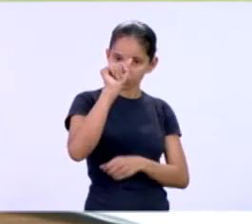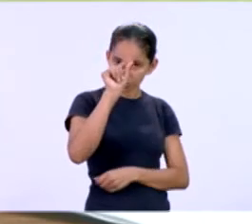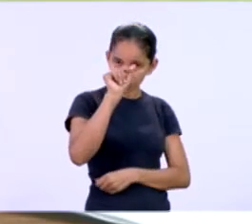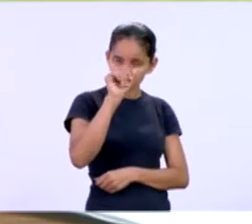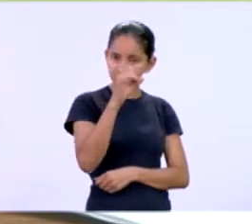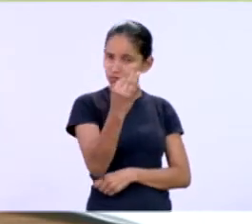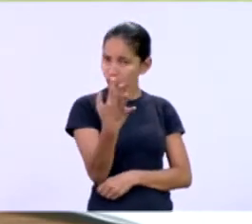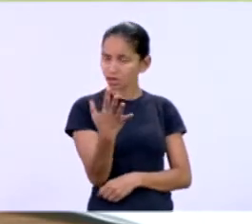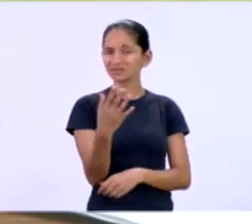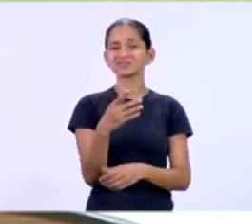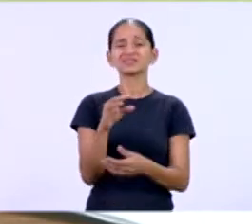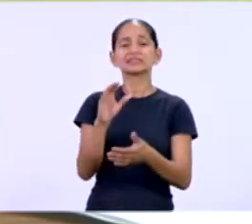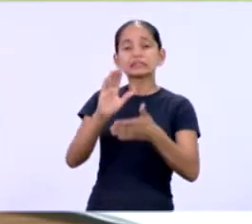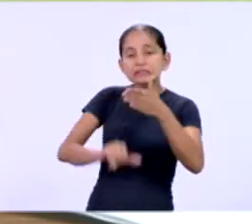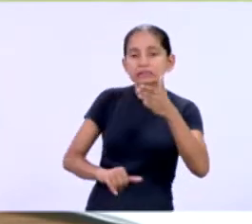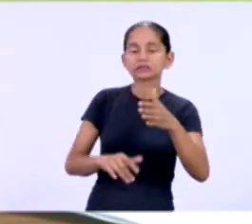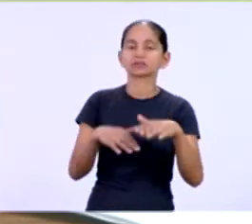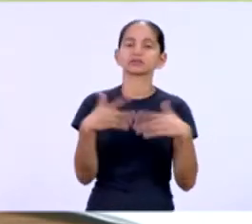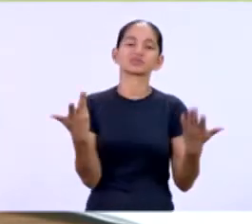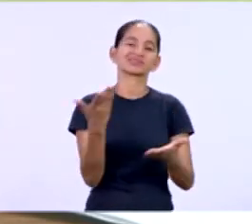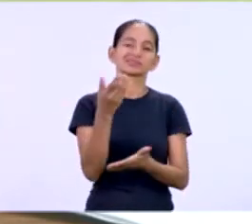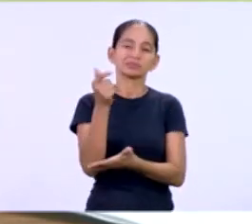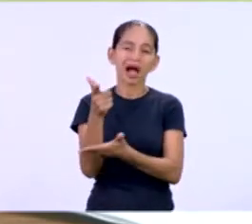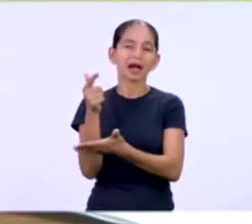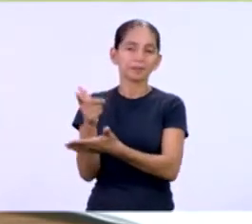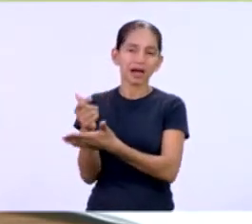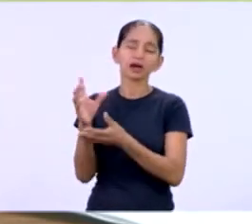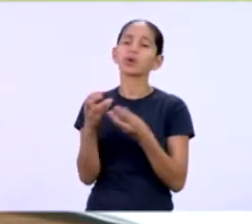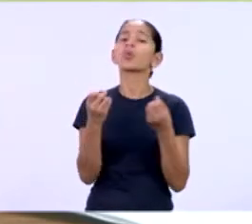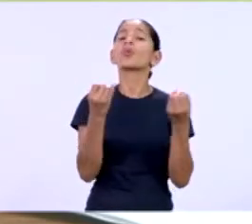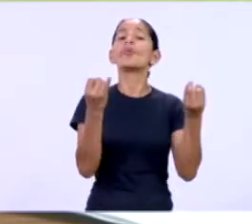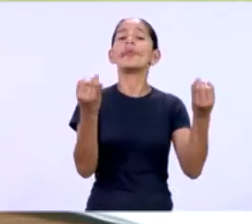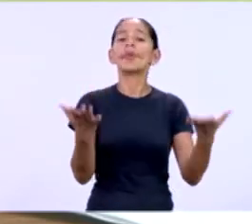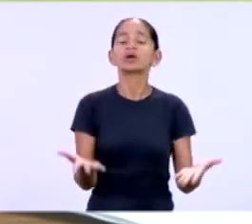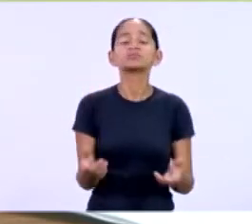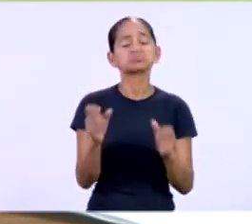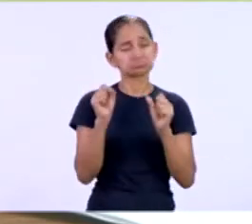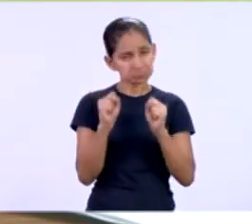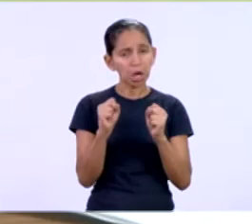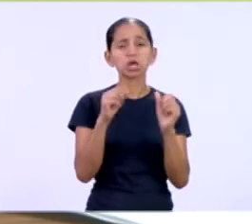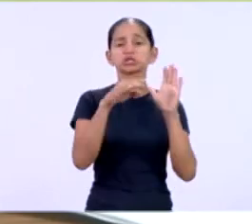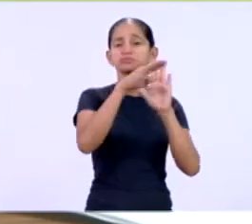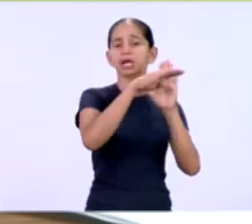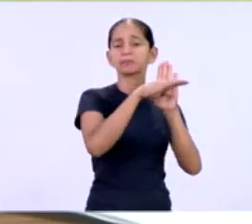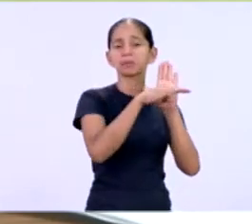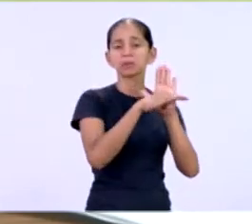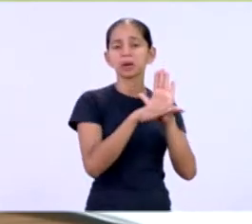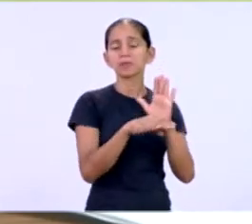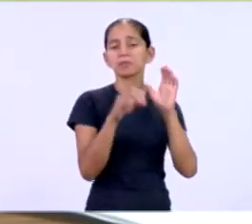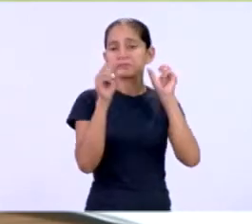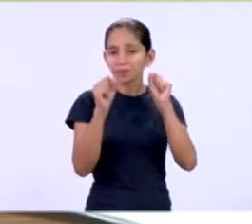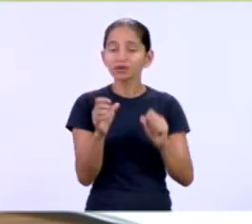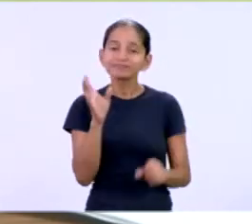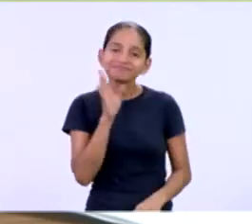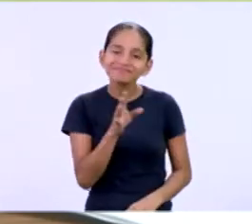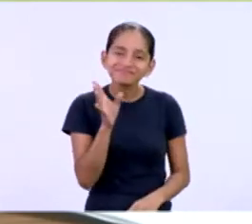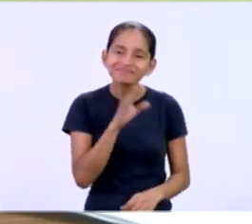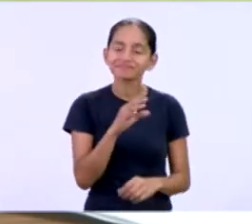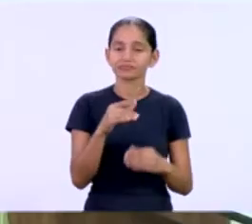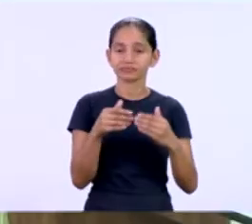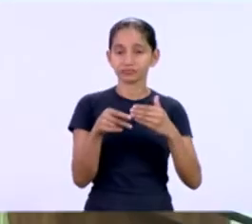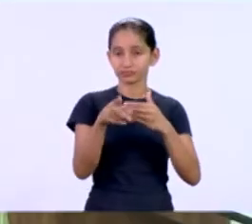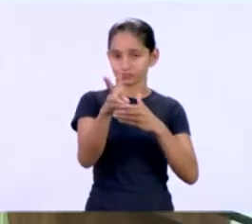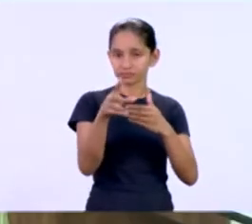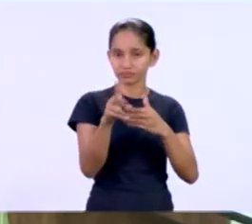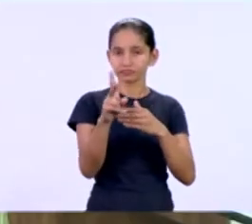das despesas que nós possamos já prever no nosso planejamento. Muito legal, pessoal. Vamos dar sequência aqui